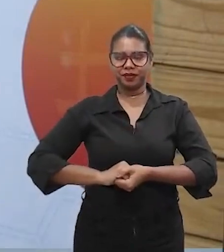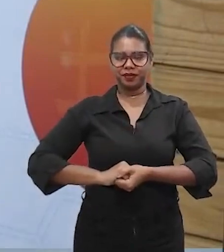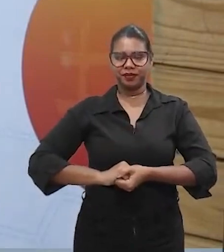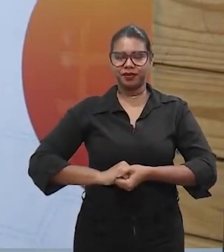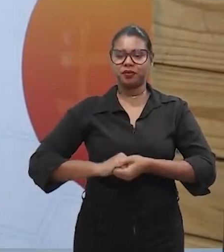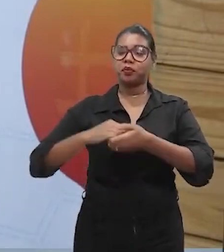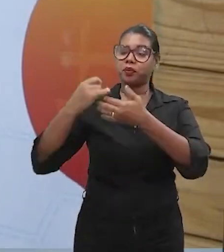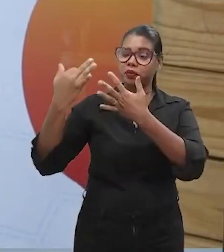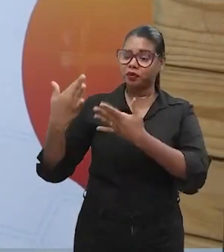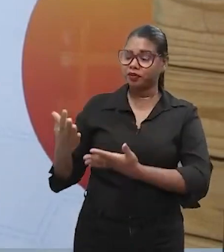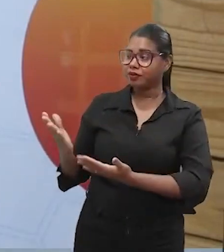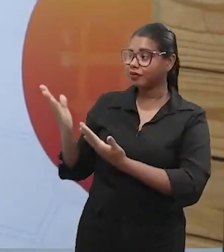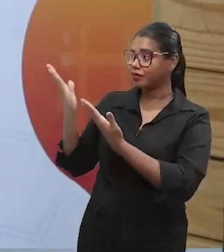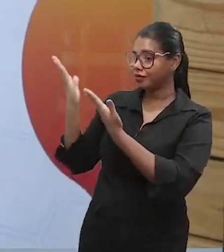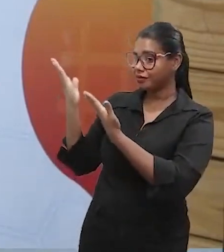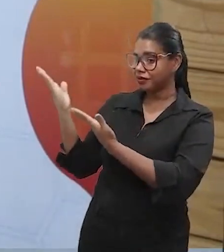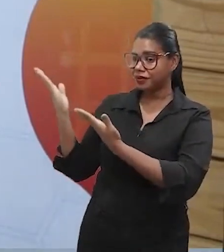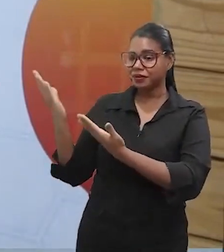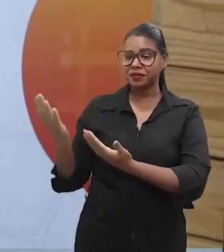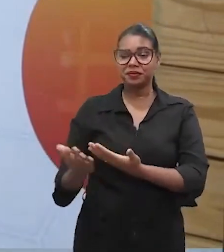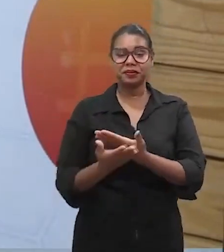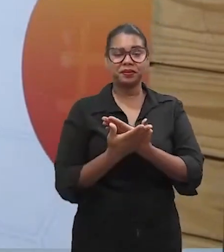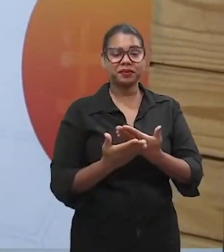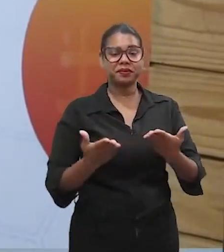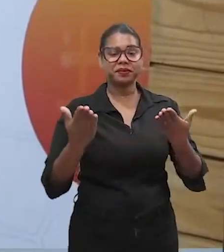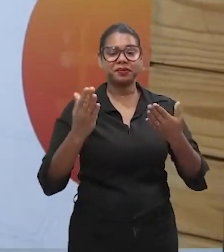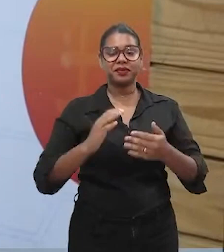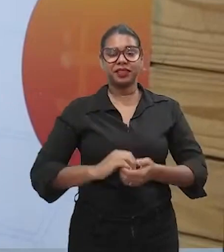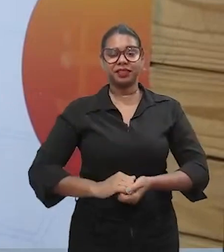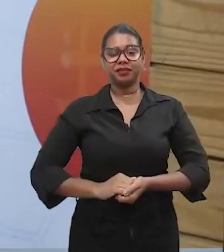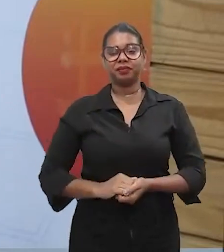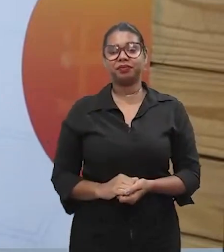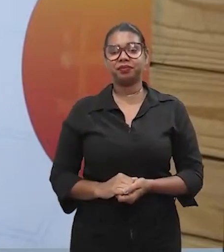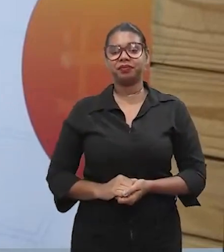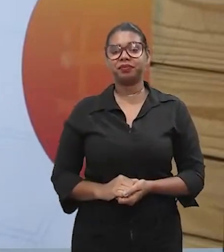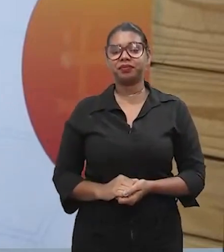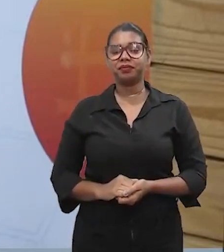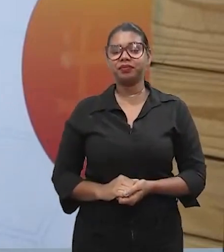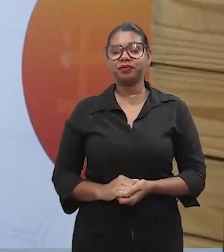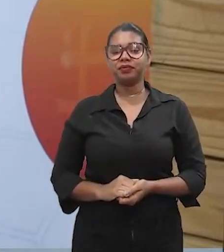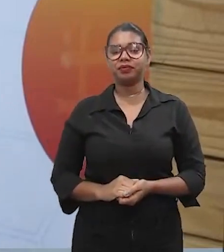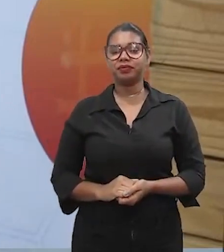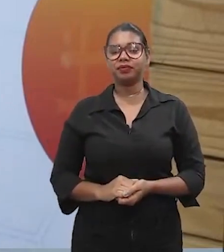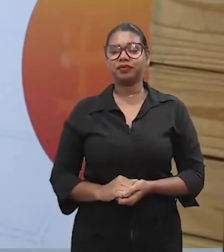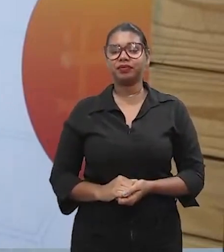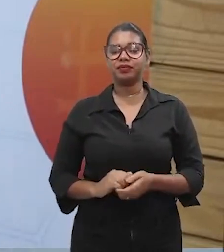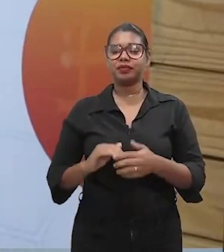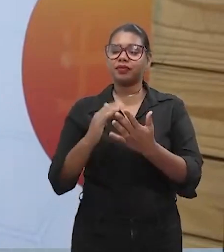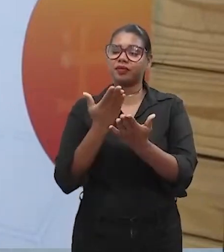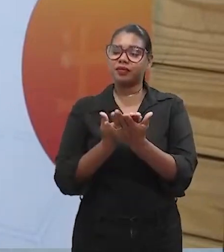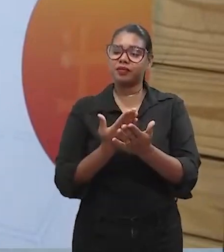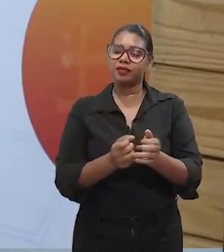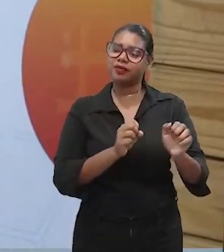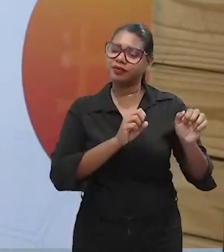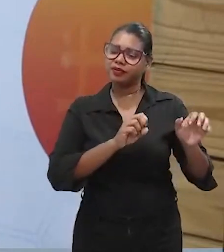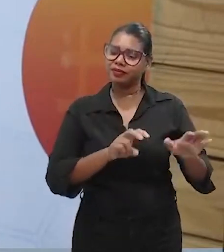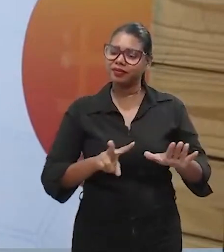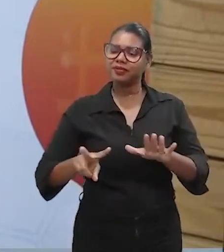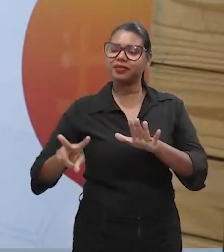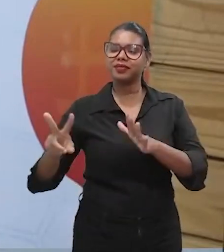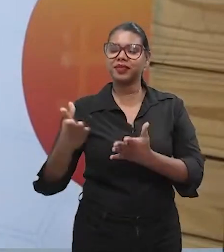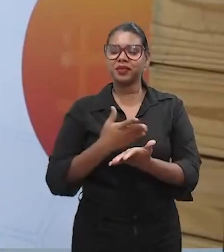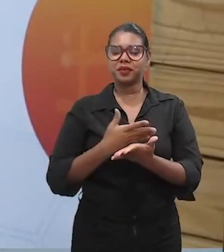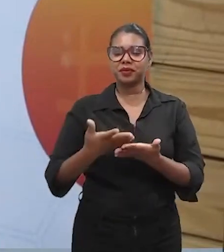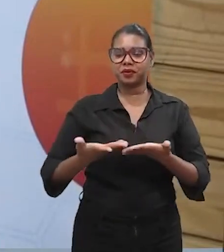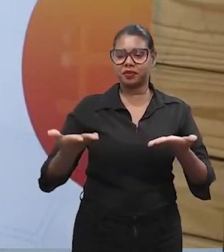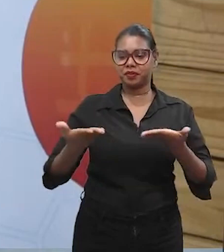Como falei para vocês anteriormente, esse é o momento de falar a respeito das unidades que nós estudamos semanalmente. Nós começamos agora